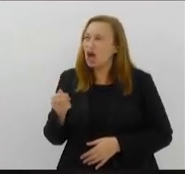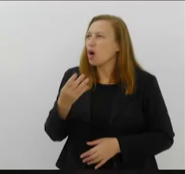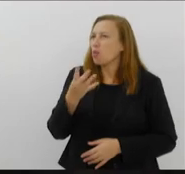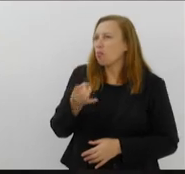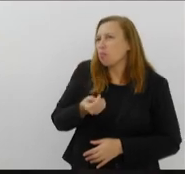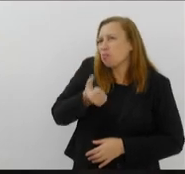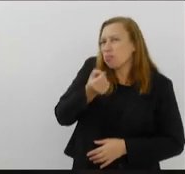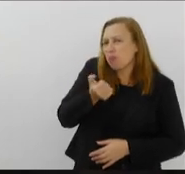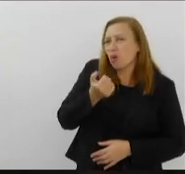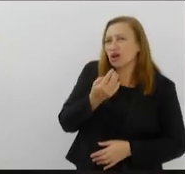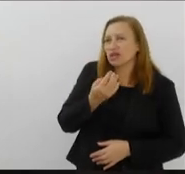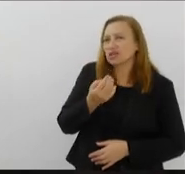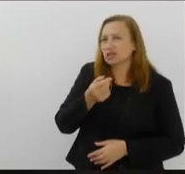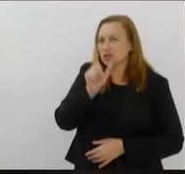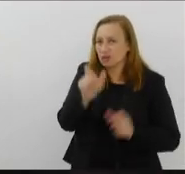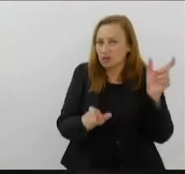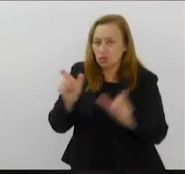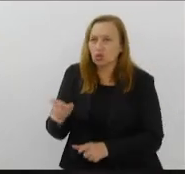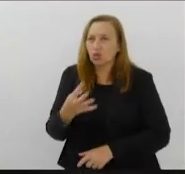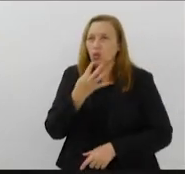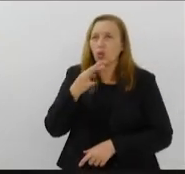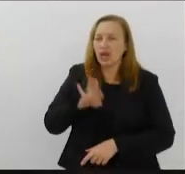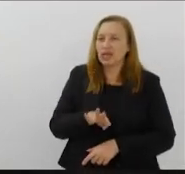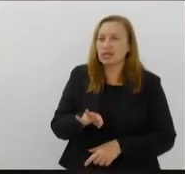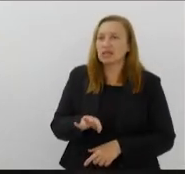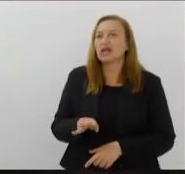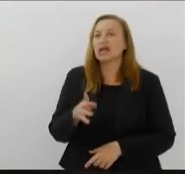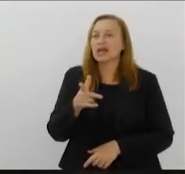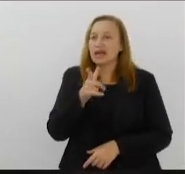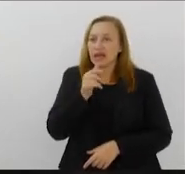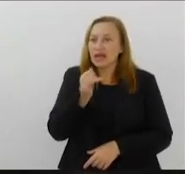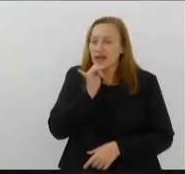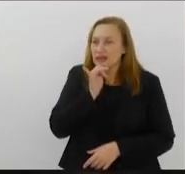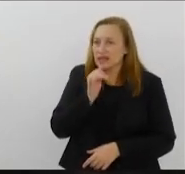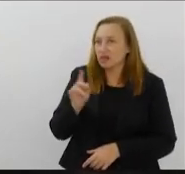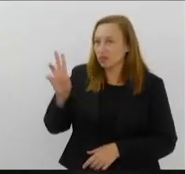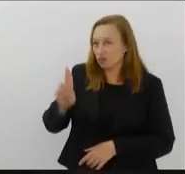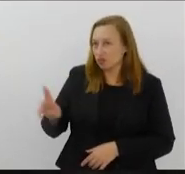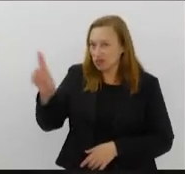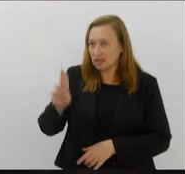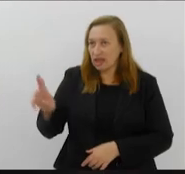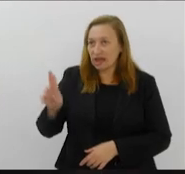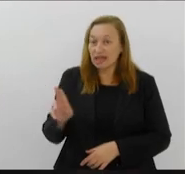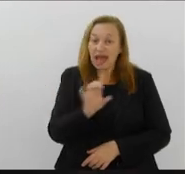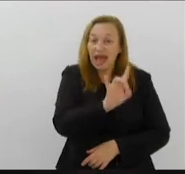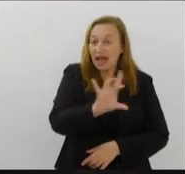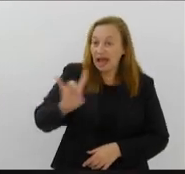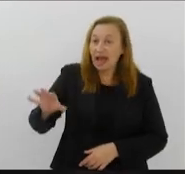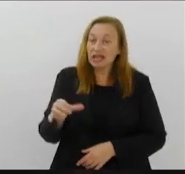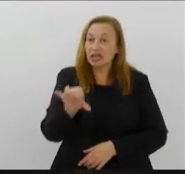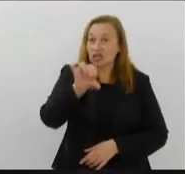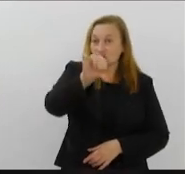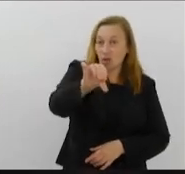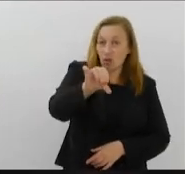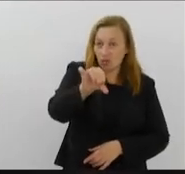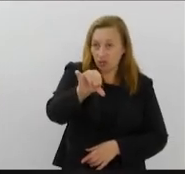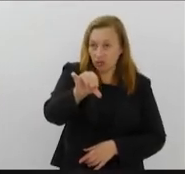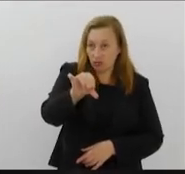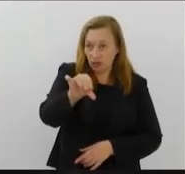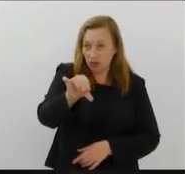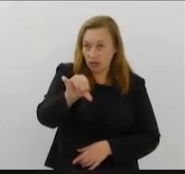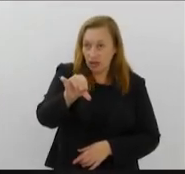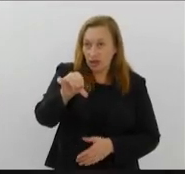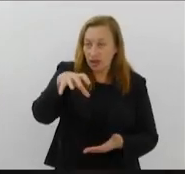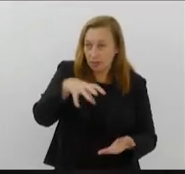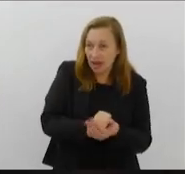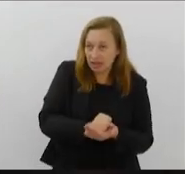cada 9 matrículas que são pagas, né, elas têm que destinar uma vaga para uma pessoa no recorde de renda